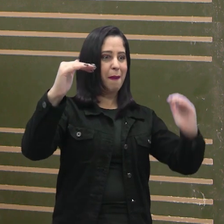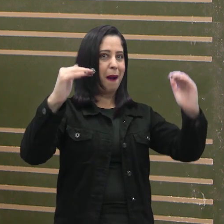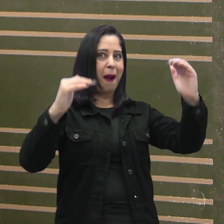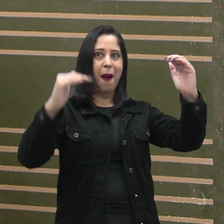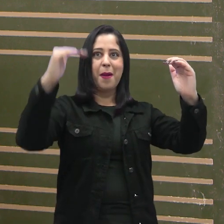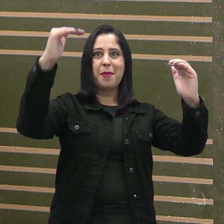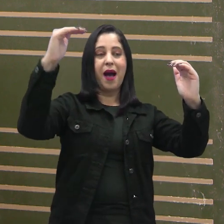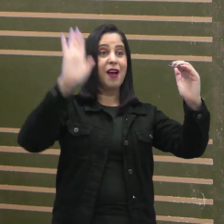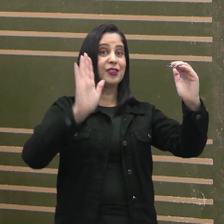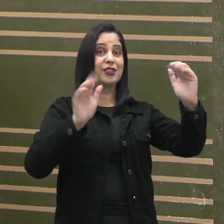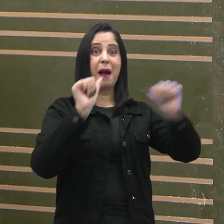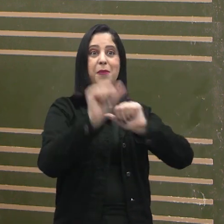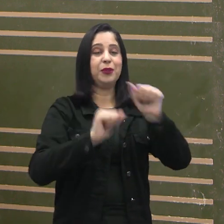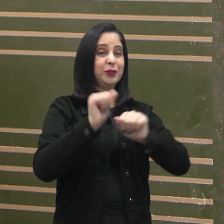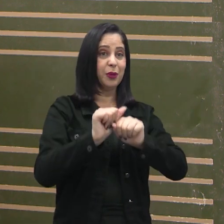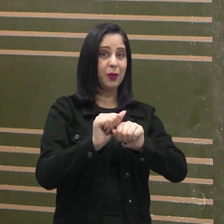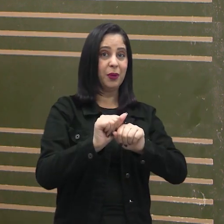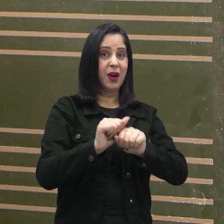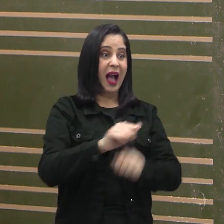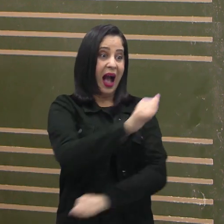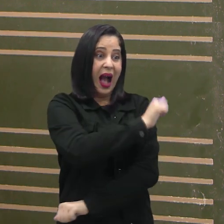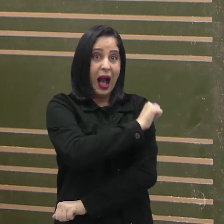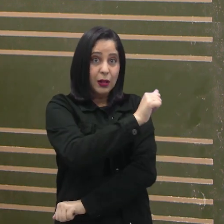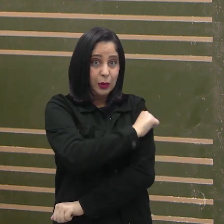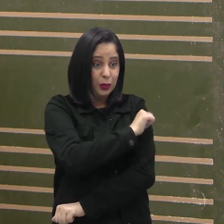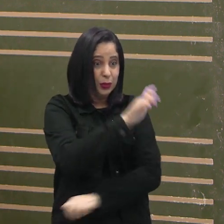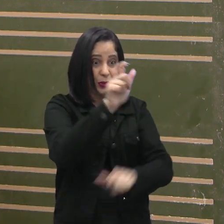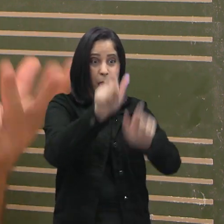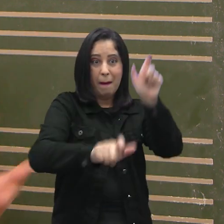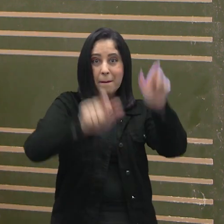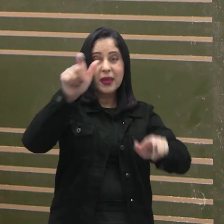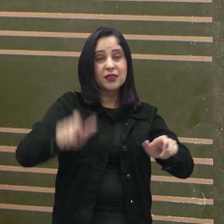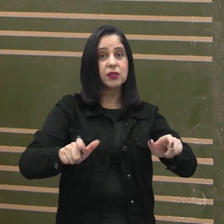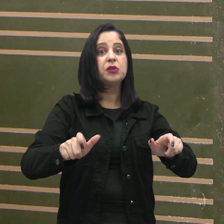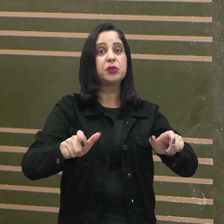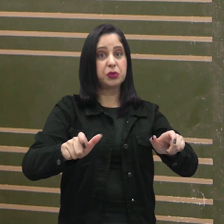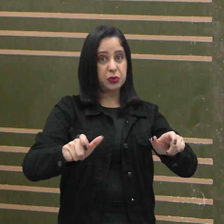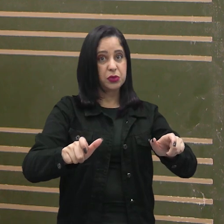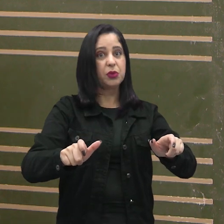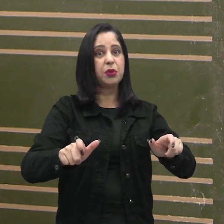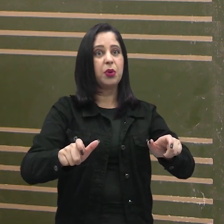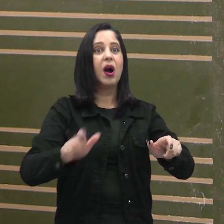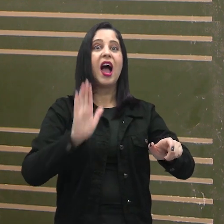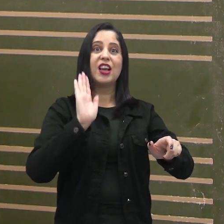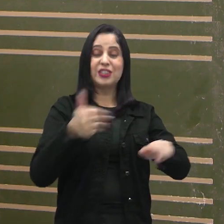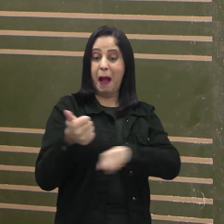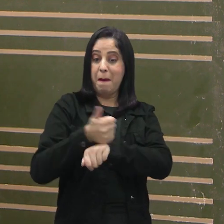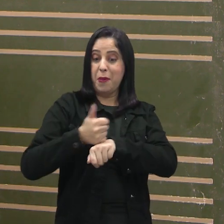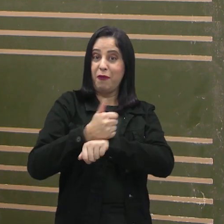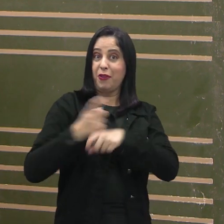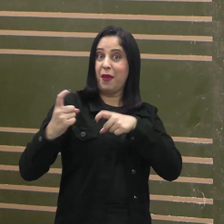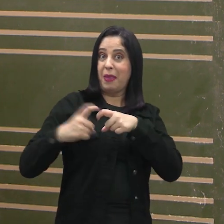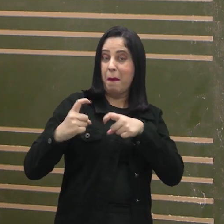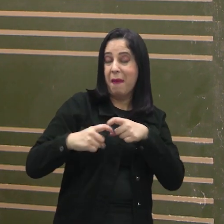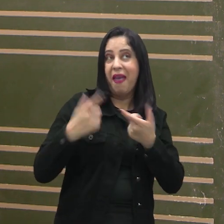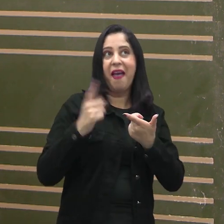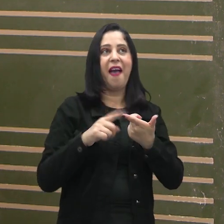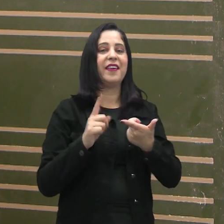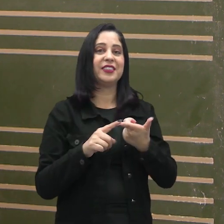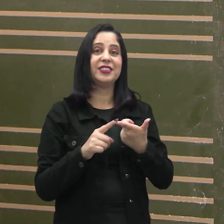consegui ver um pouquinho desses frutos. Então eu tenho ex-alunos que são ótimas pessoas, tem médicos ex-alunos, eu